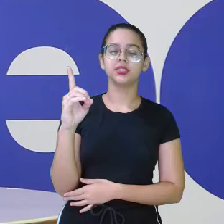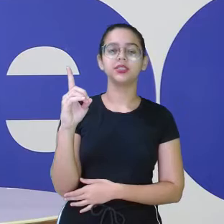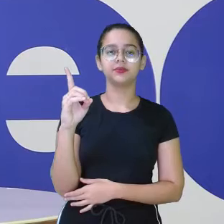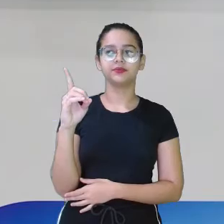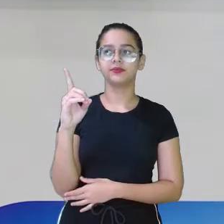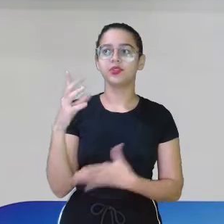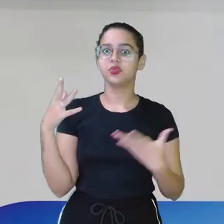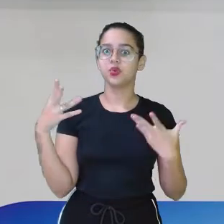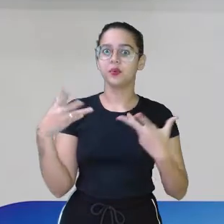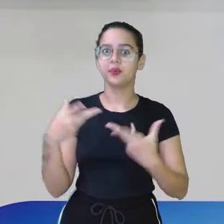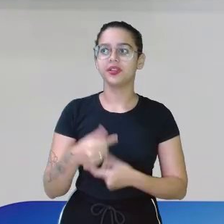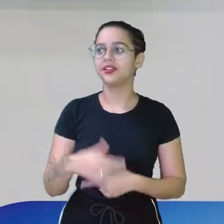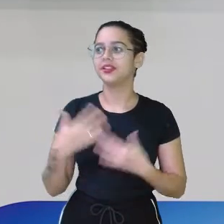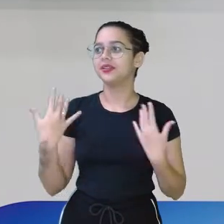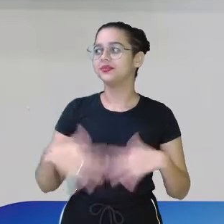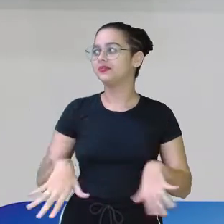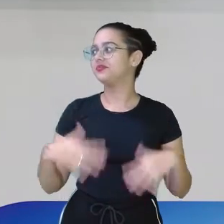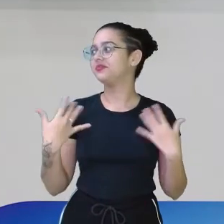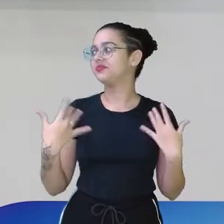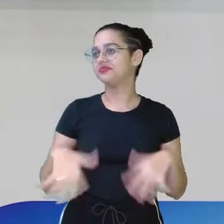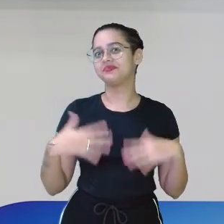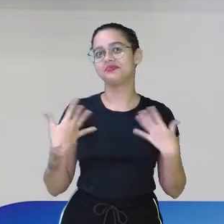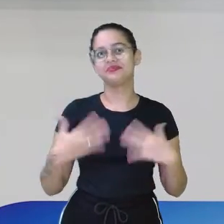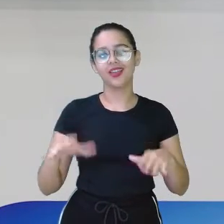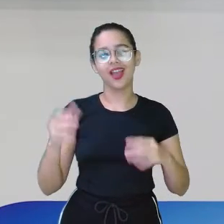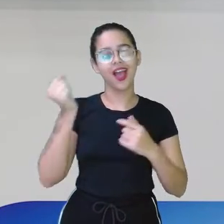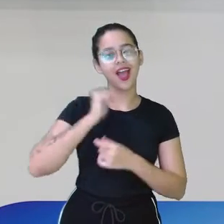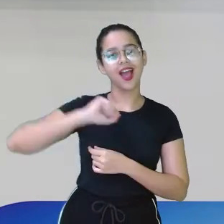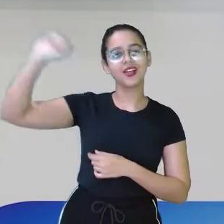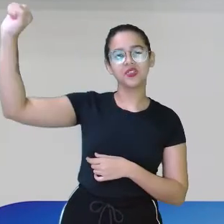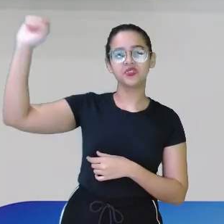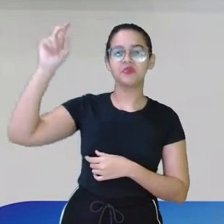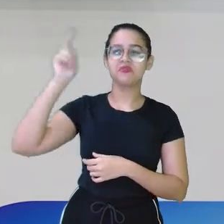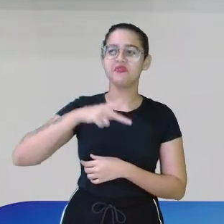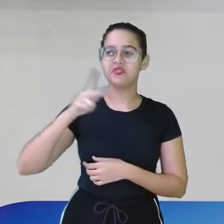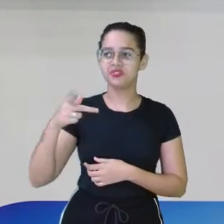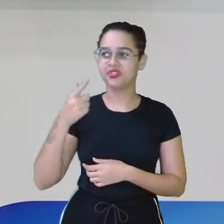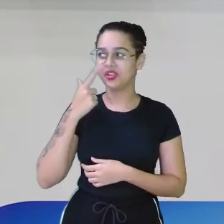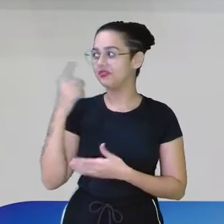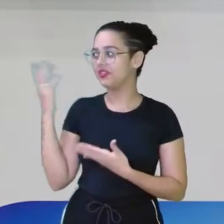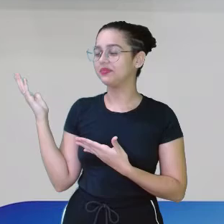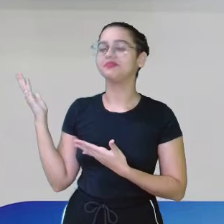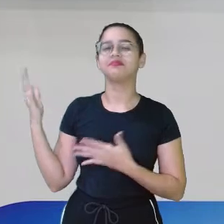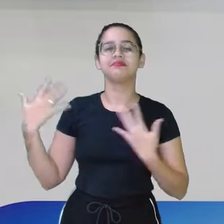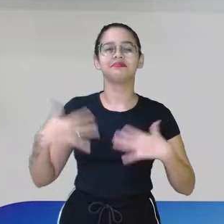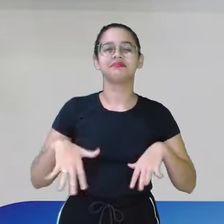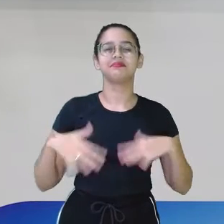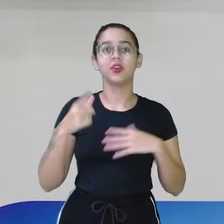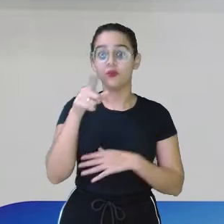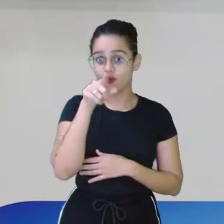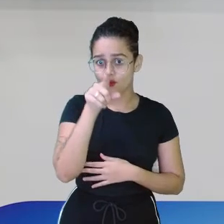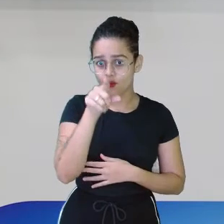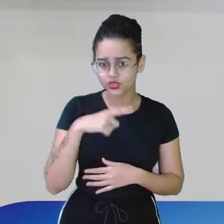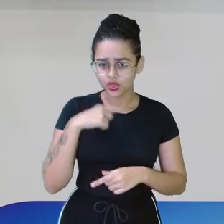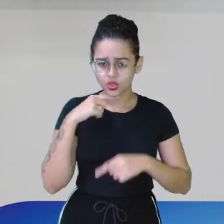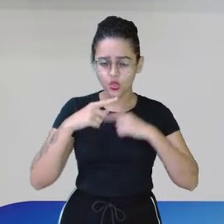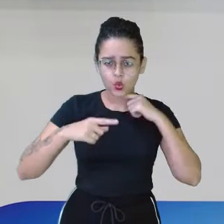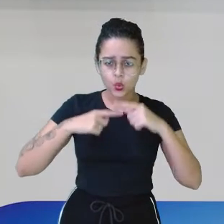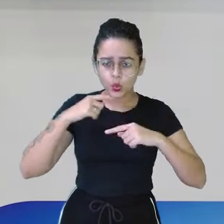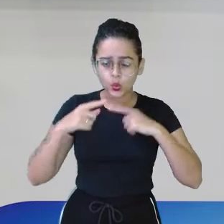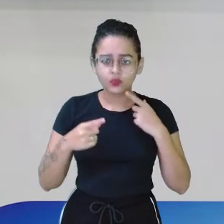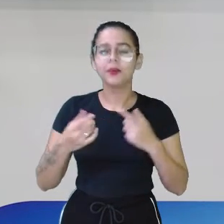dominante. Exato. Olha aí, professora arrasando aqui, tá vendo, gente? E você, tá com alguma